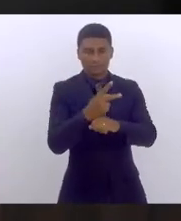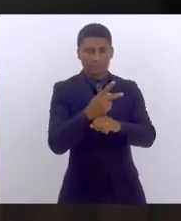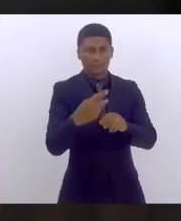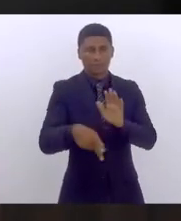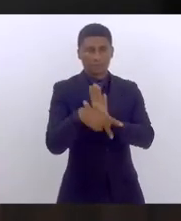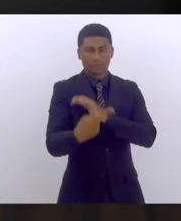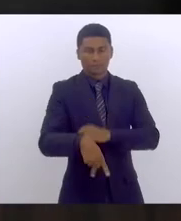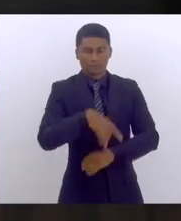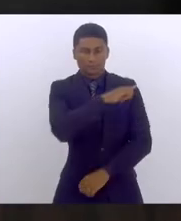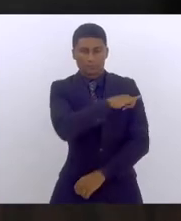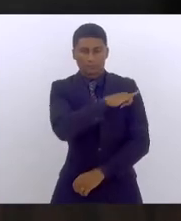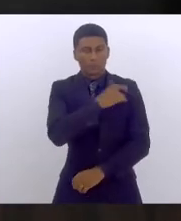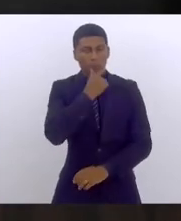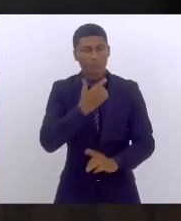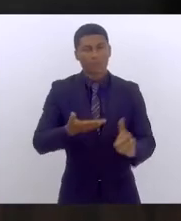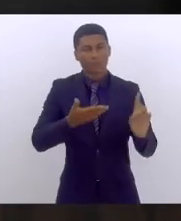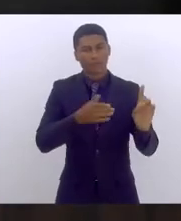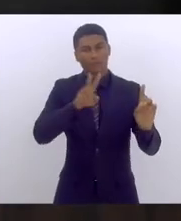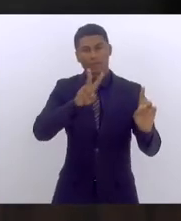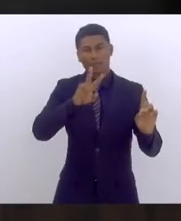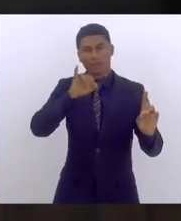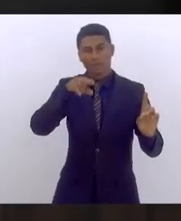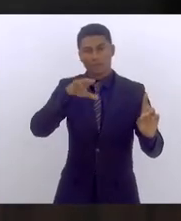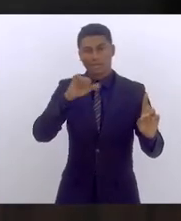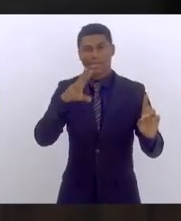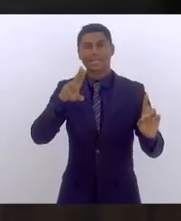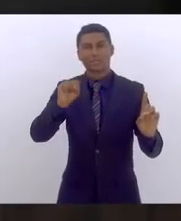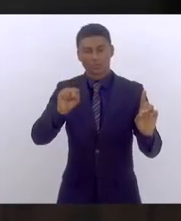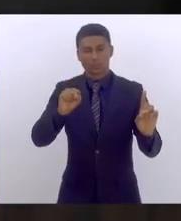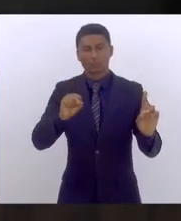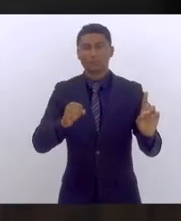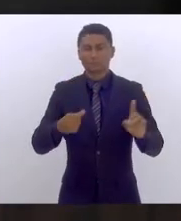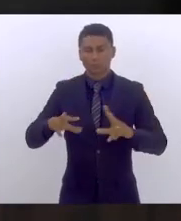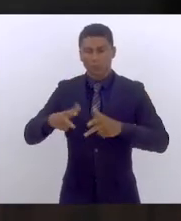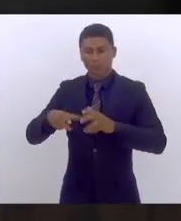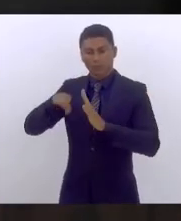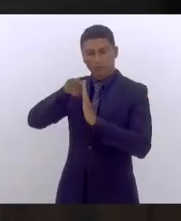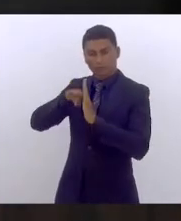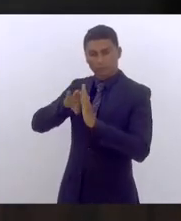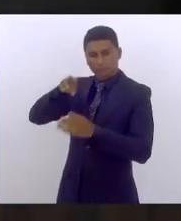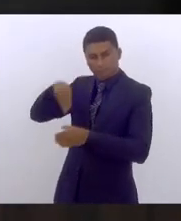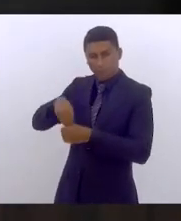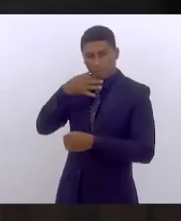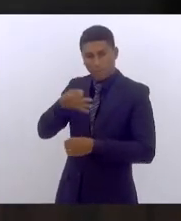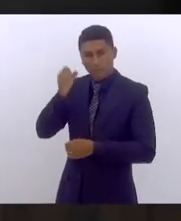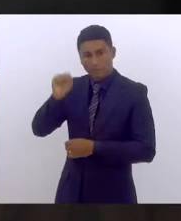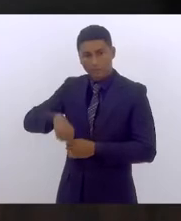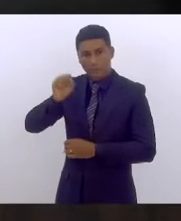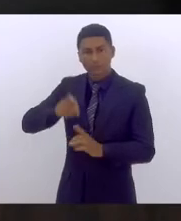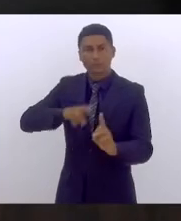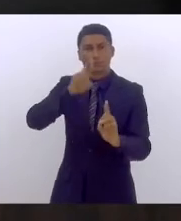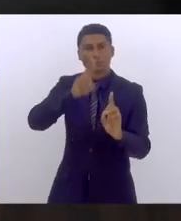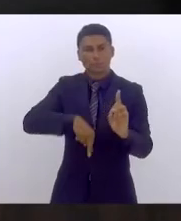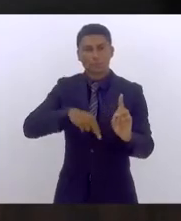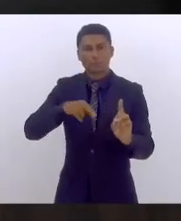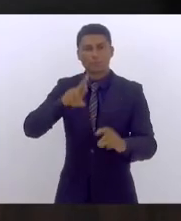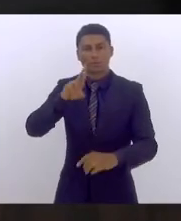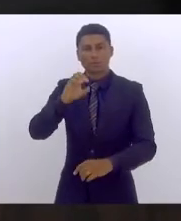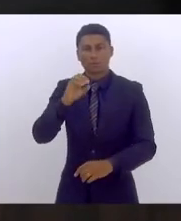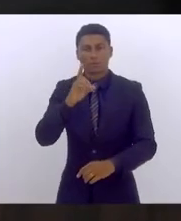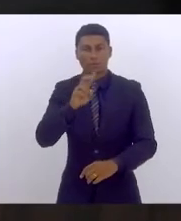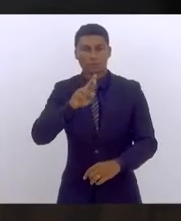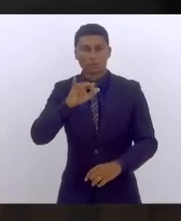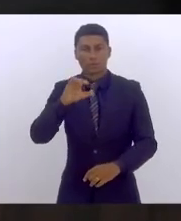ao Vinícius Sárcia Rocha. Parecer da Comissão de Normas Internas, proposição interna, favorável. Relator, deputado Rodrigo